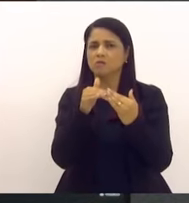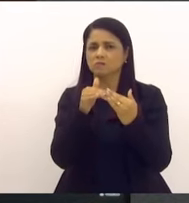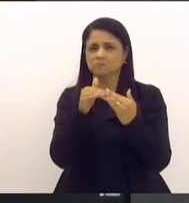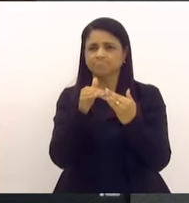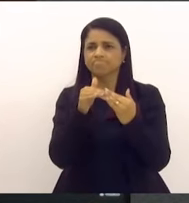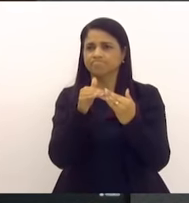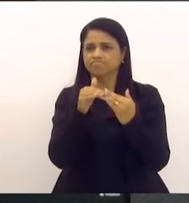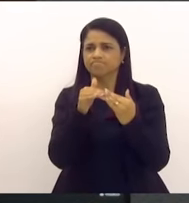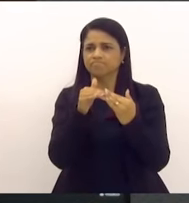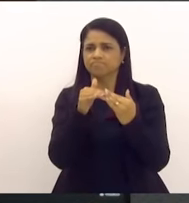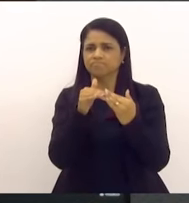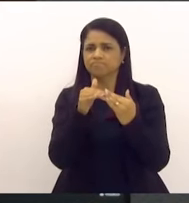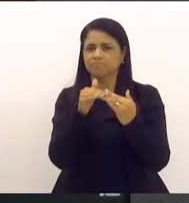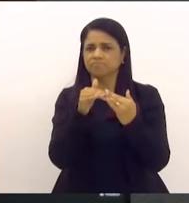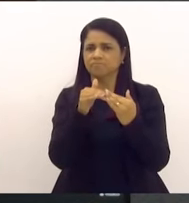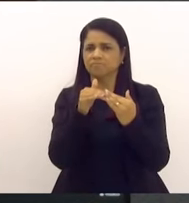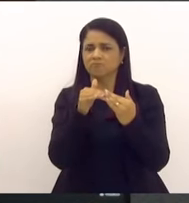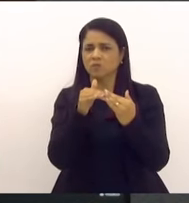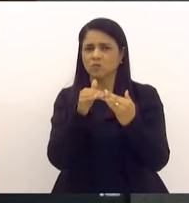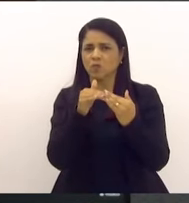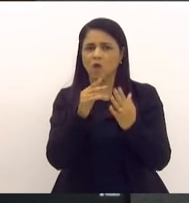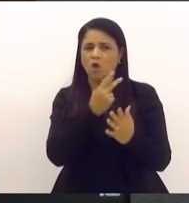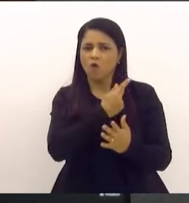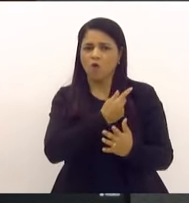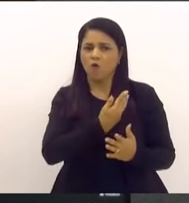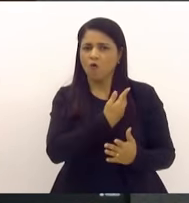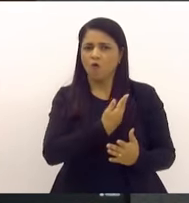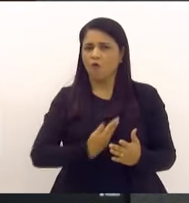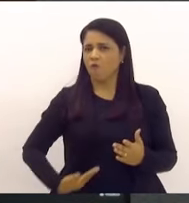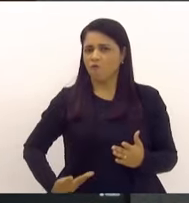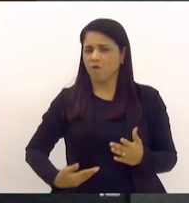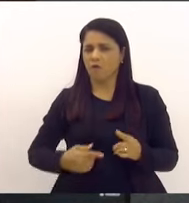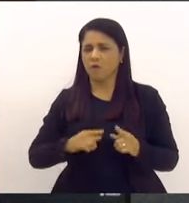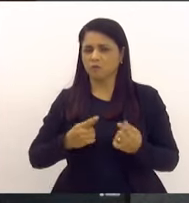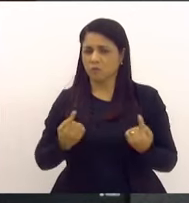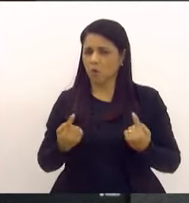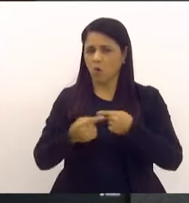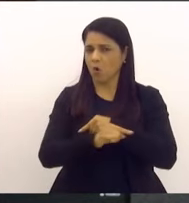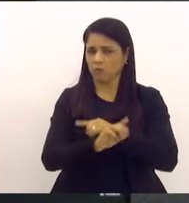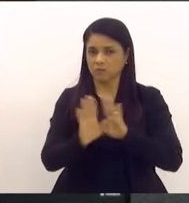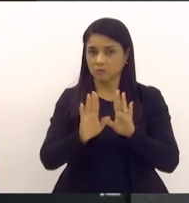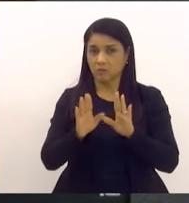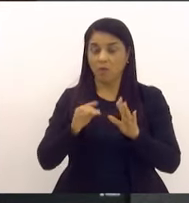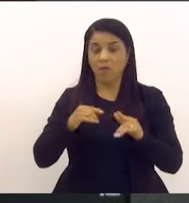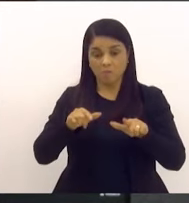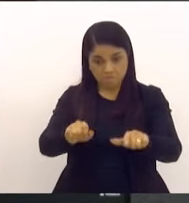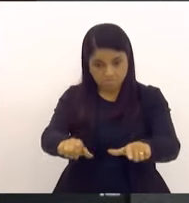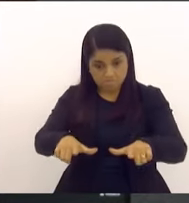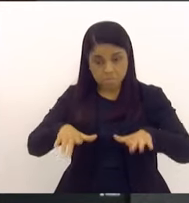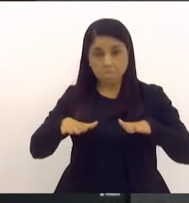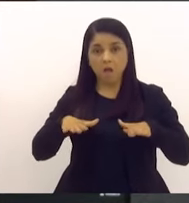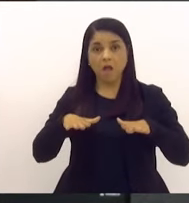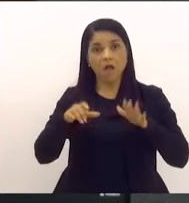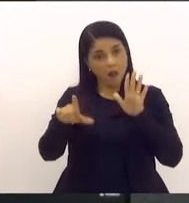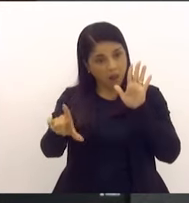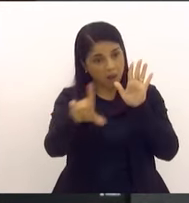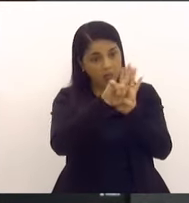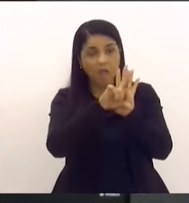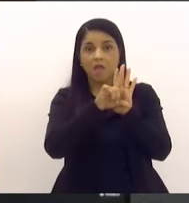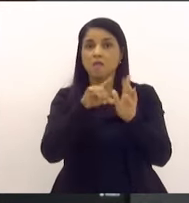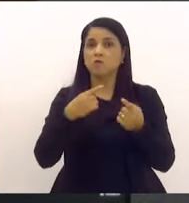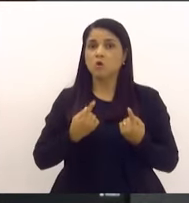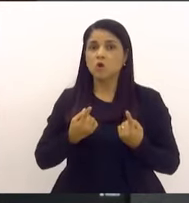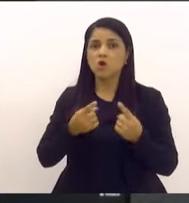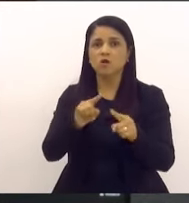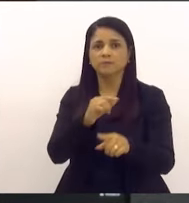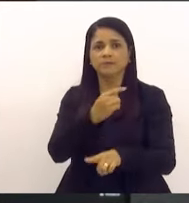não é governo ou oposição. Isso é uma prerrogativa do parlamento. Nós temos leis contra o